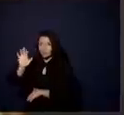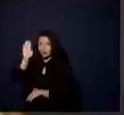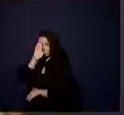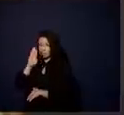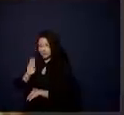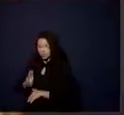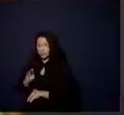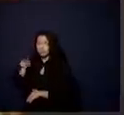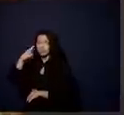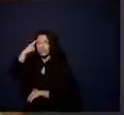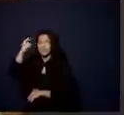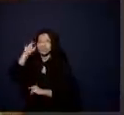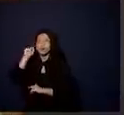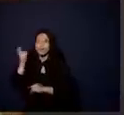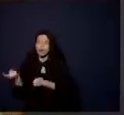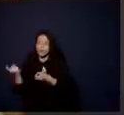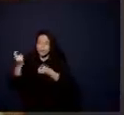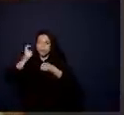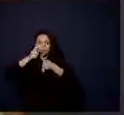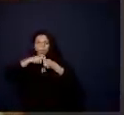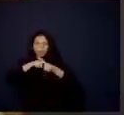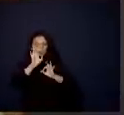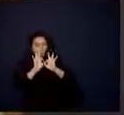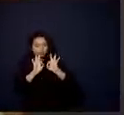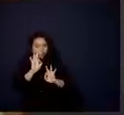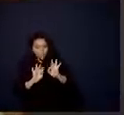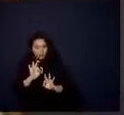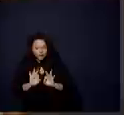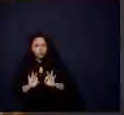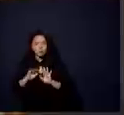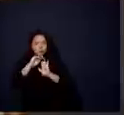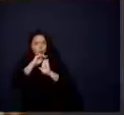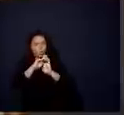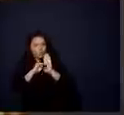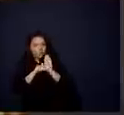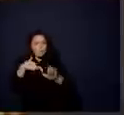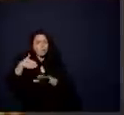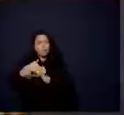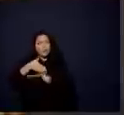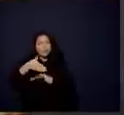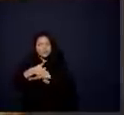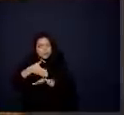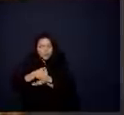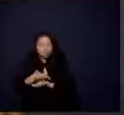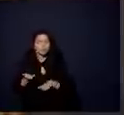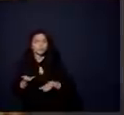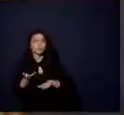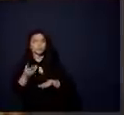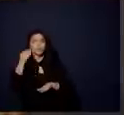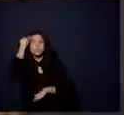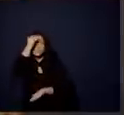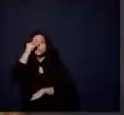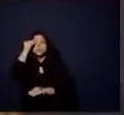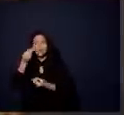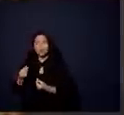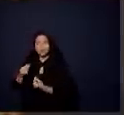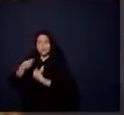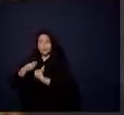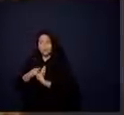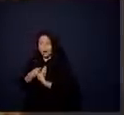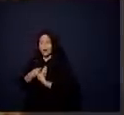é a ideia de retornar com uma ideia de planejamento participativo né que é uma experiência